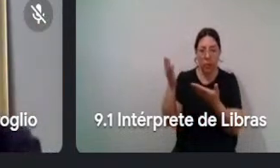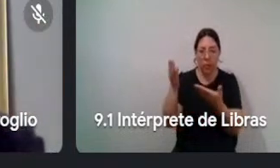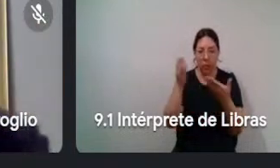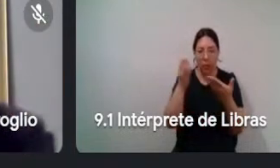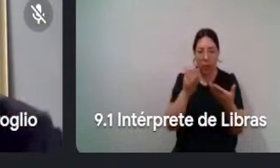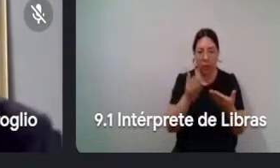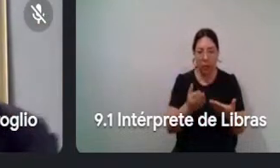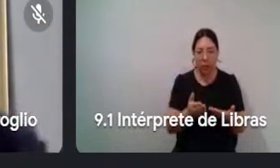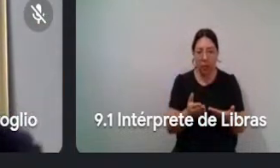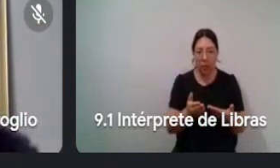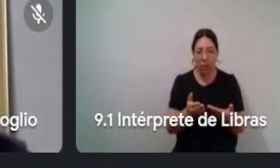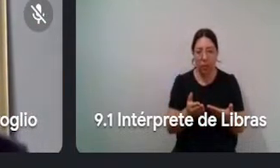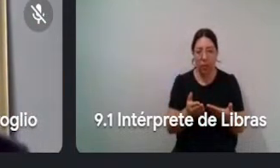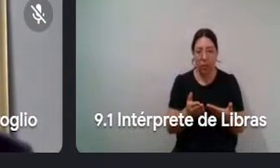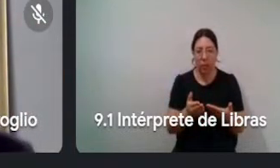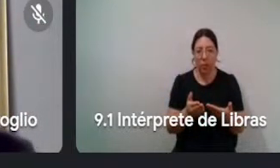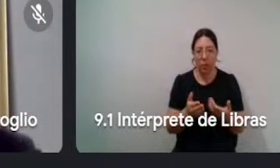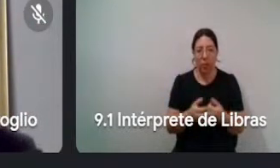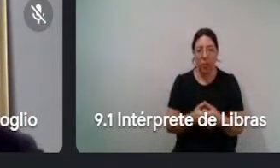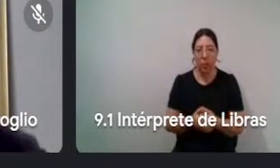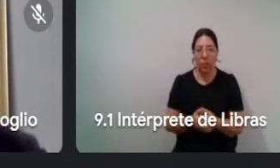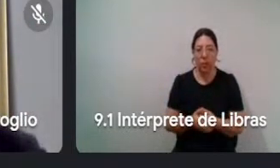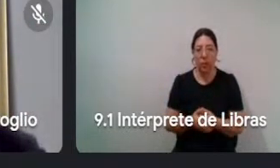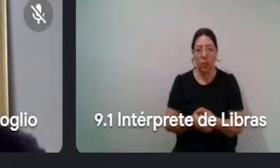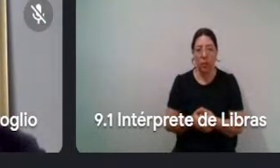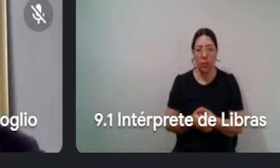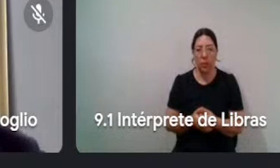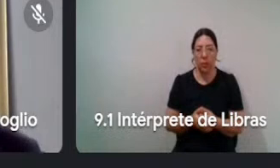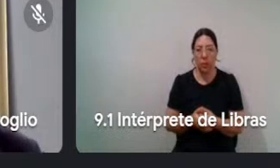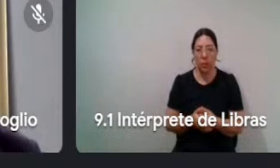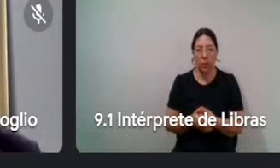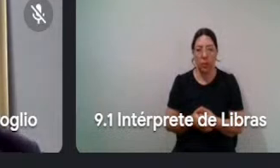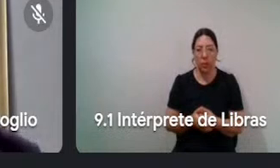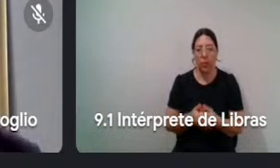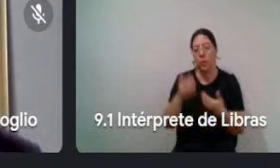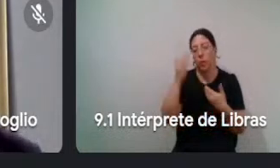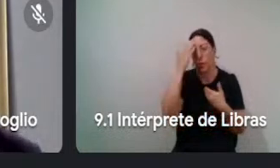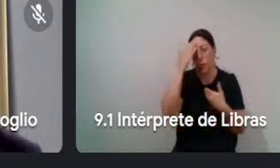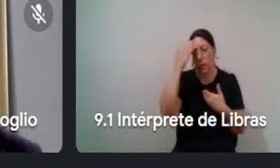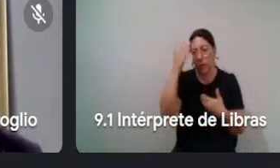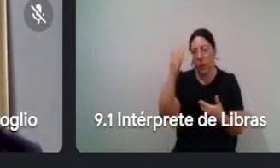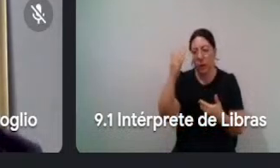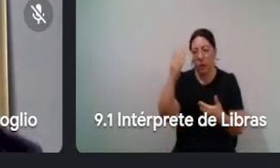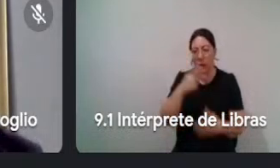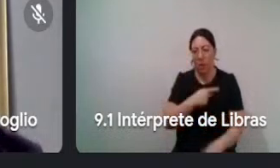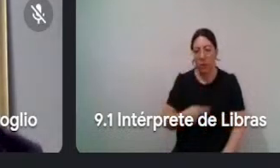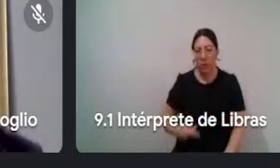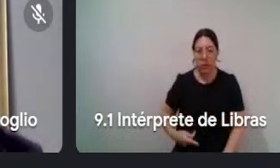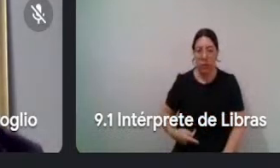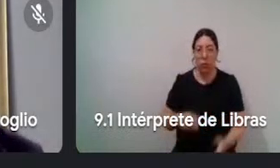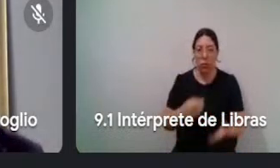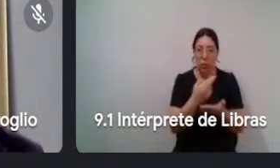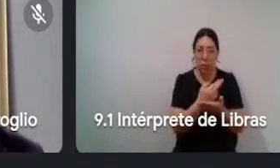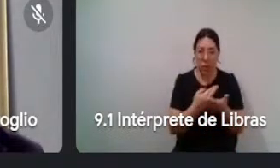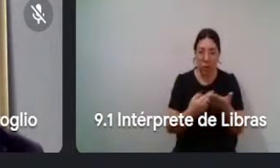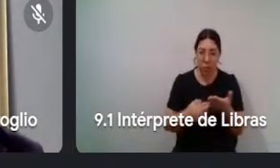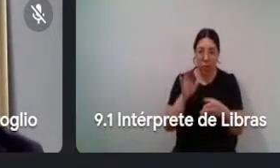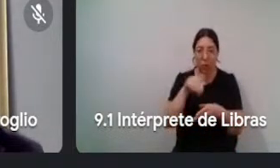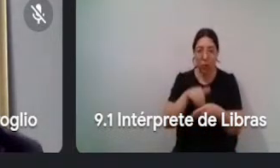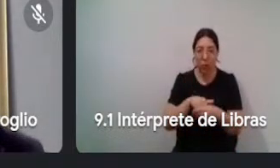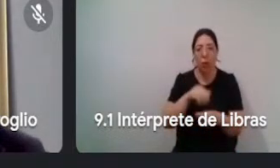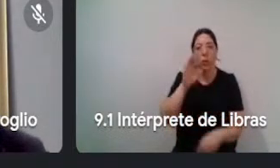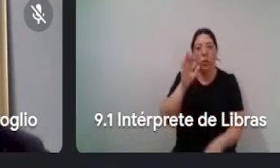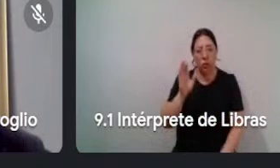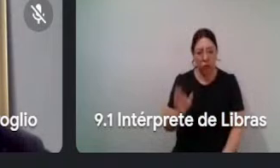Obrigada, presidente. O relatório e o voto já foram disponibilizados.